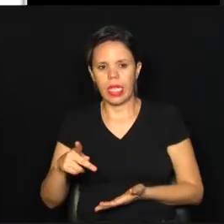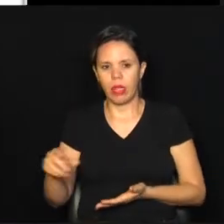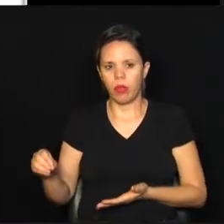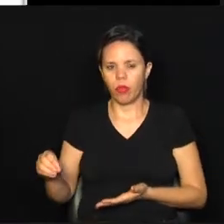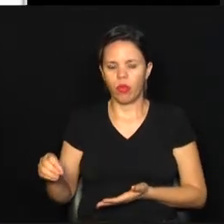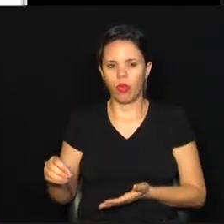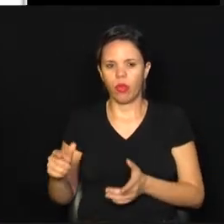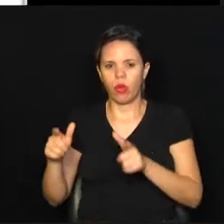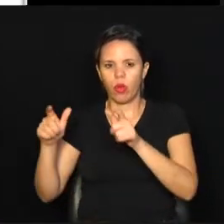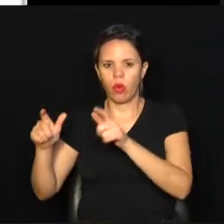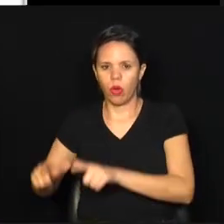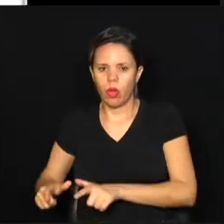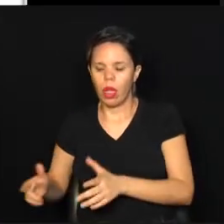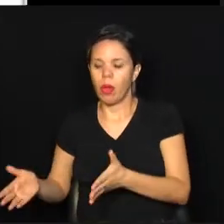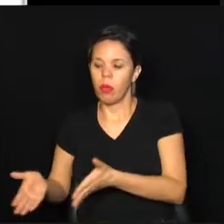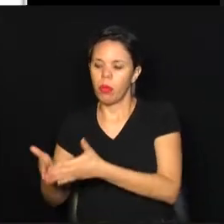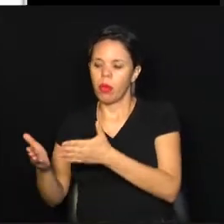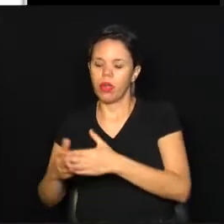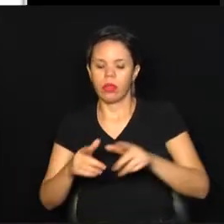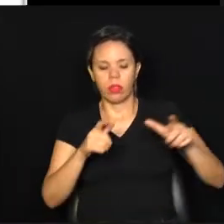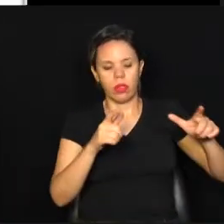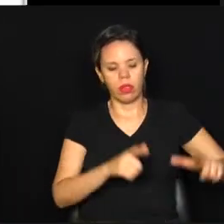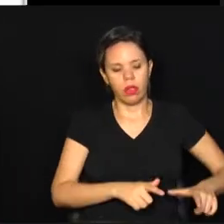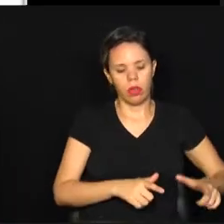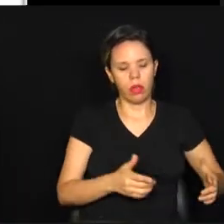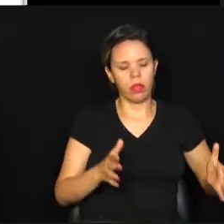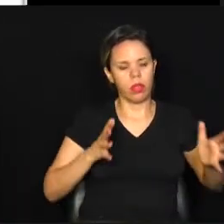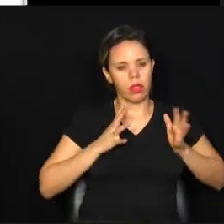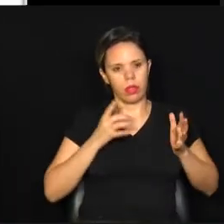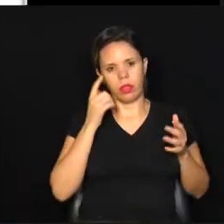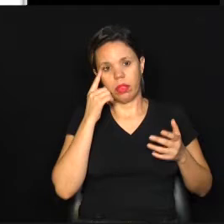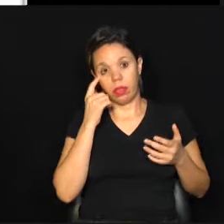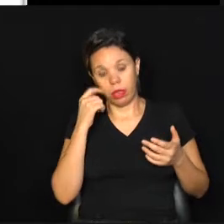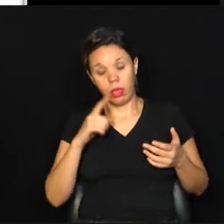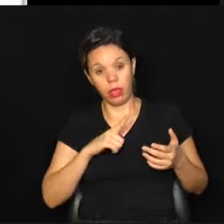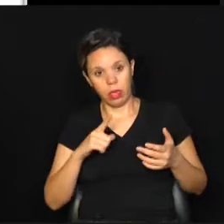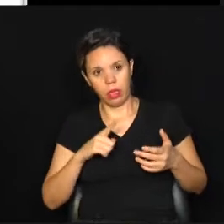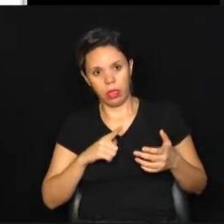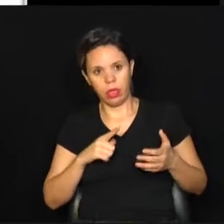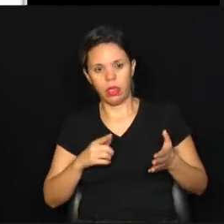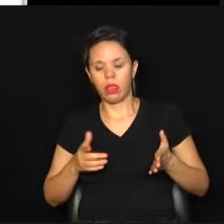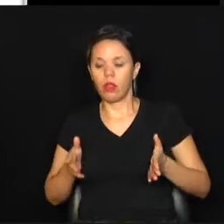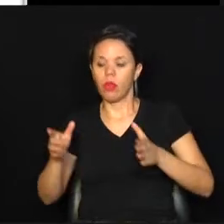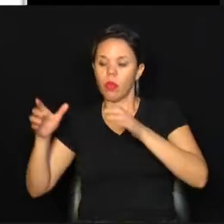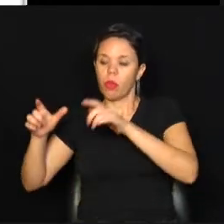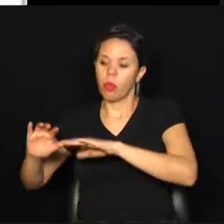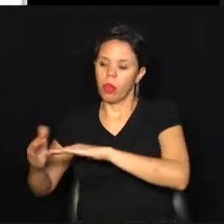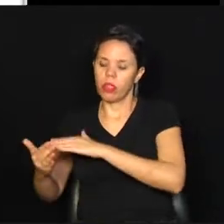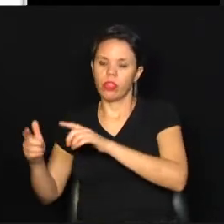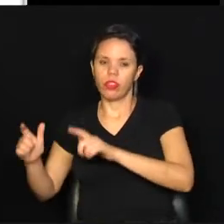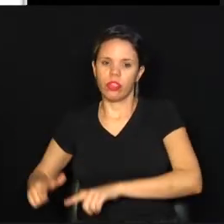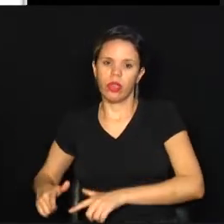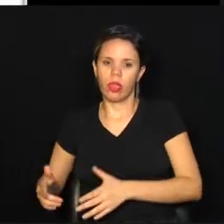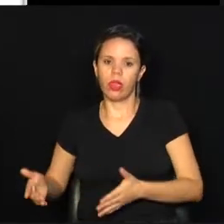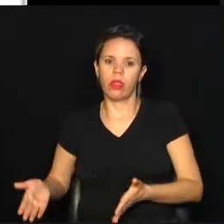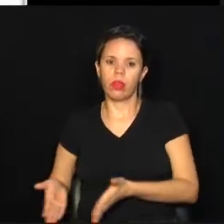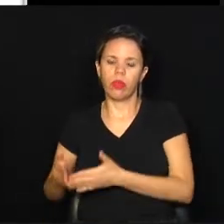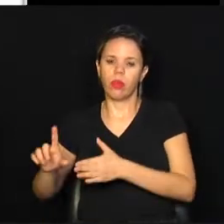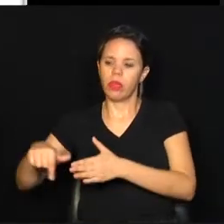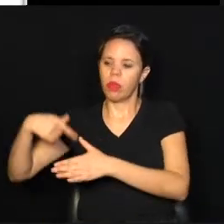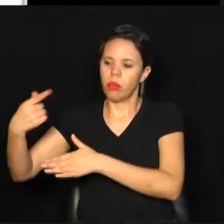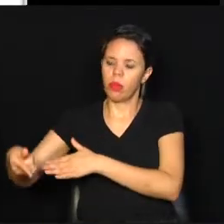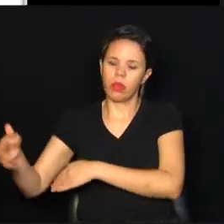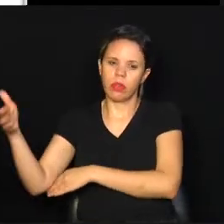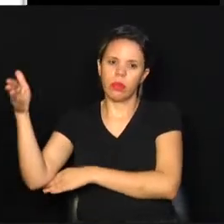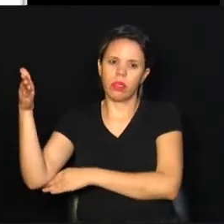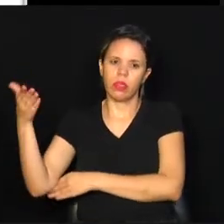da Pobreza e Cordilheira da Riqueza. Então, assim, a gente tem uma Cordilheira da Pobreza do lado de lá da